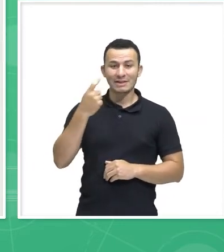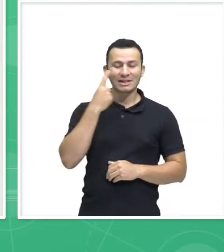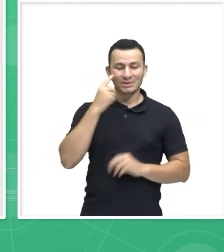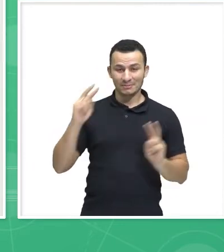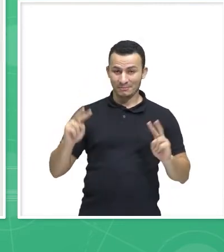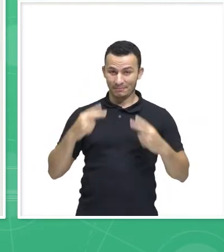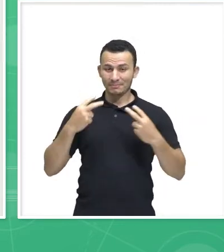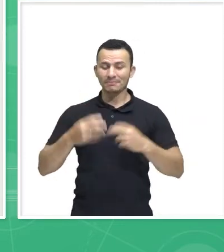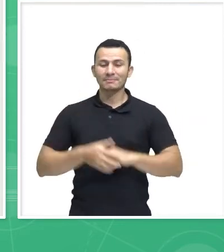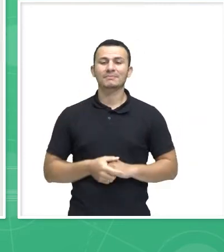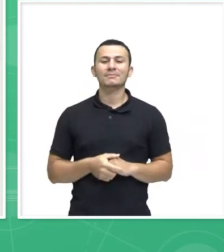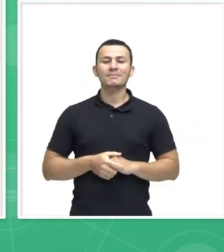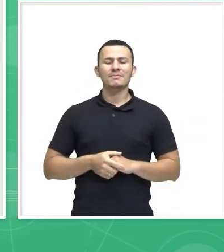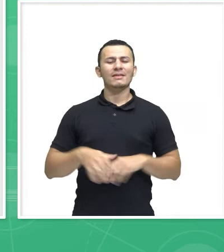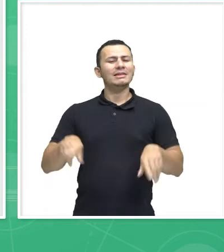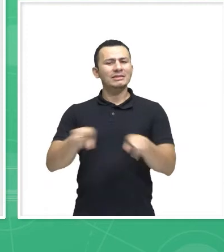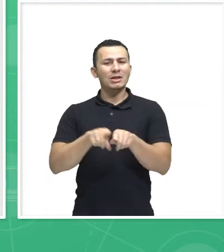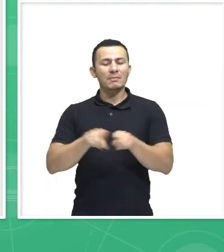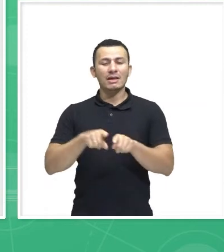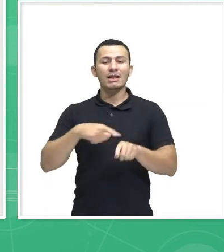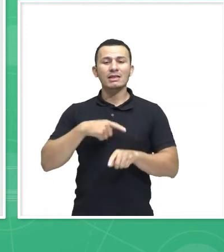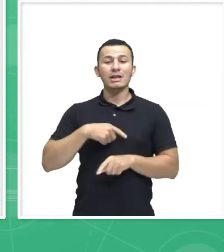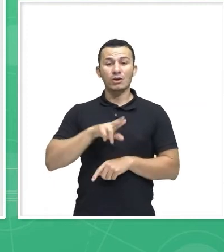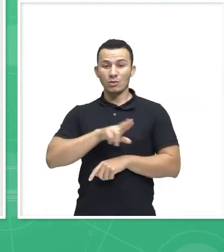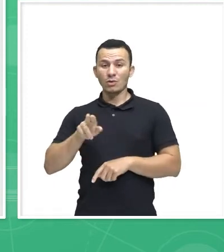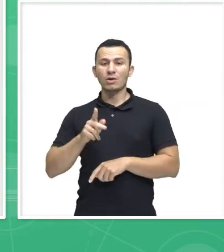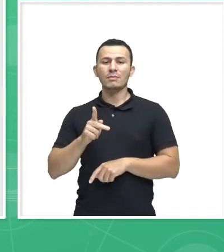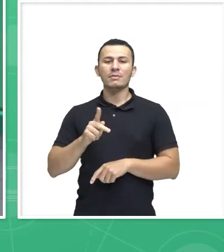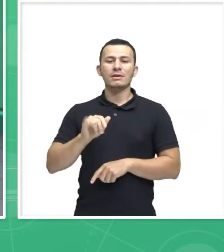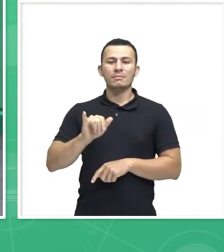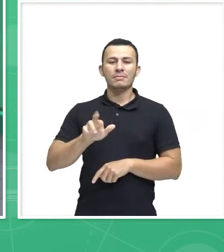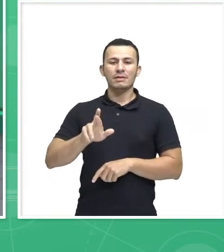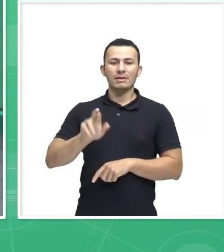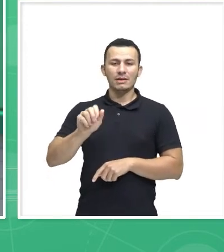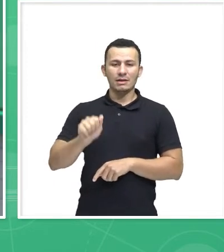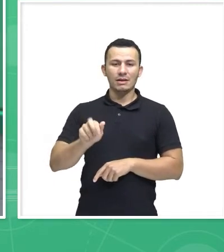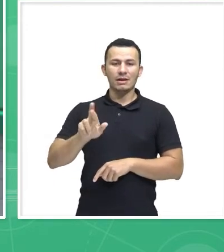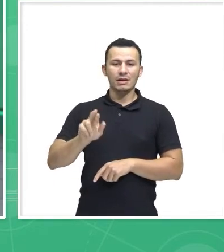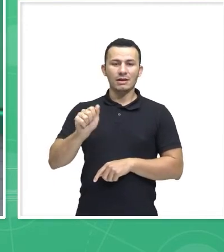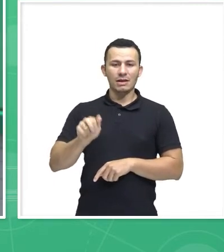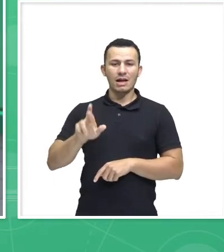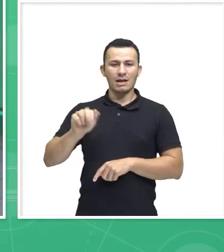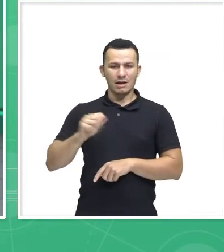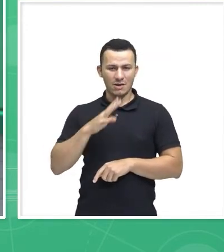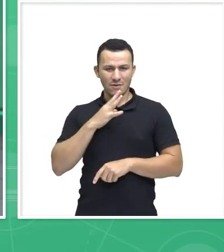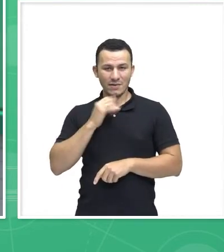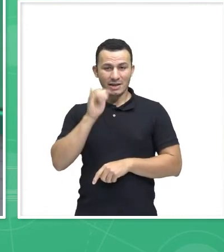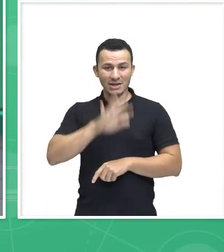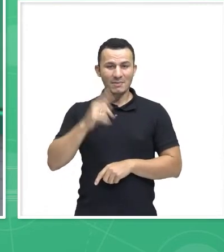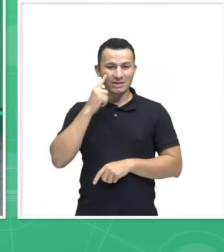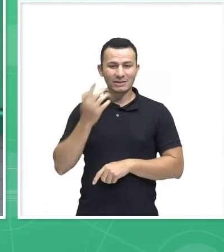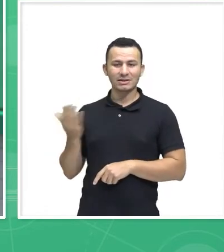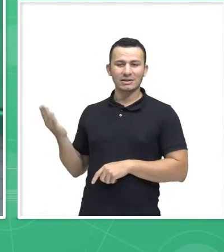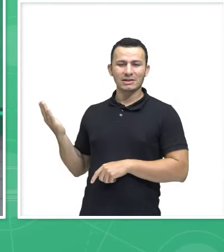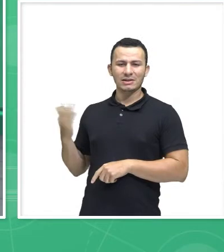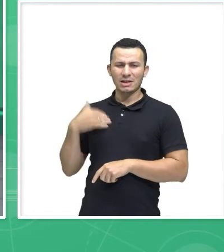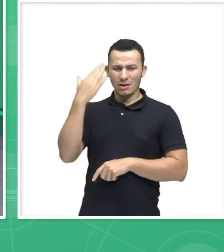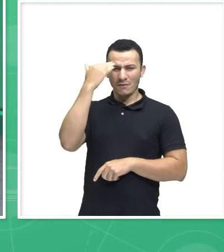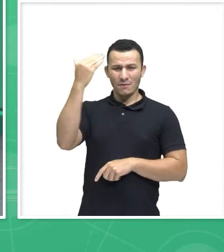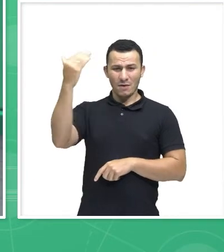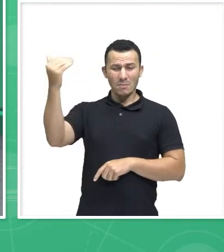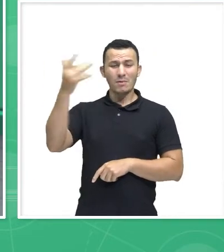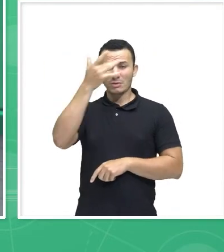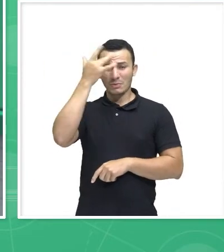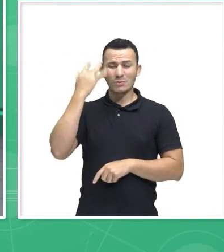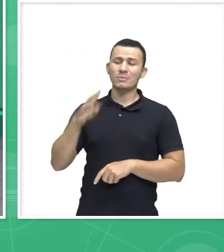a gente tem aí a pirarara por exemplo não é a pira na hora que é uma conhecida de muita gente o peixe né